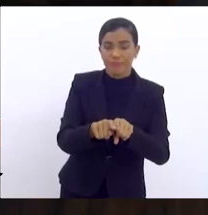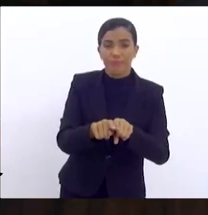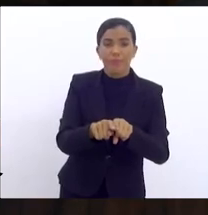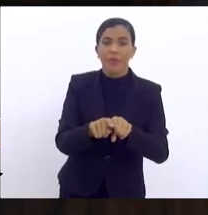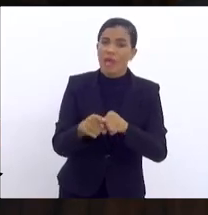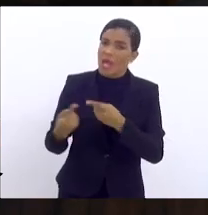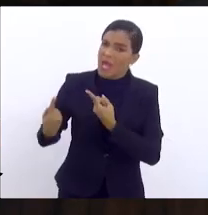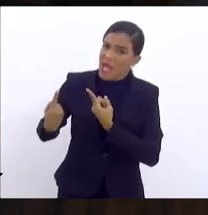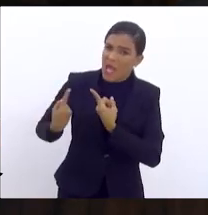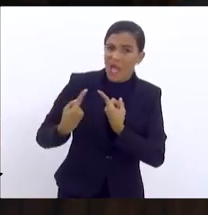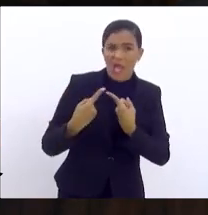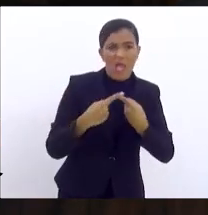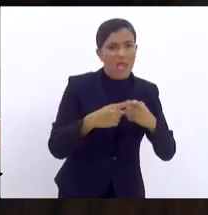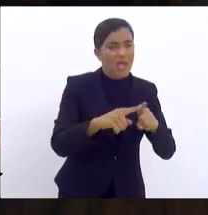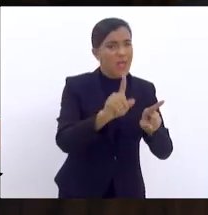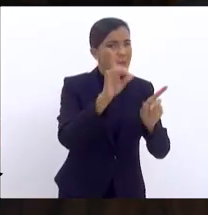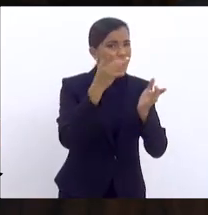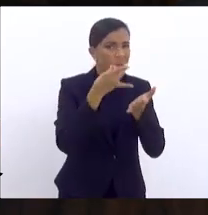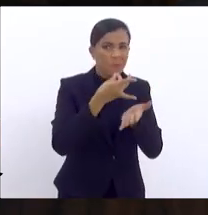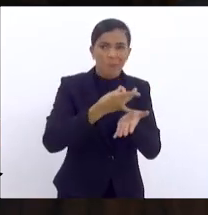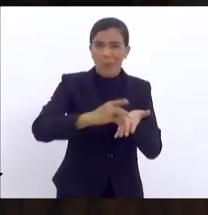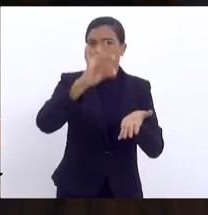repudiando veementemente